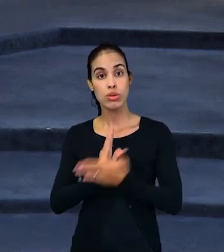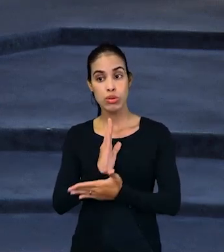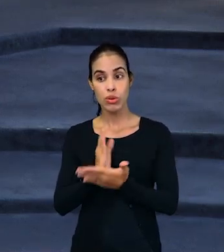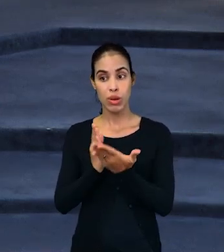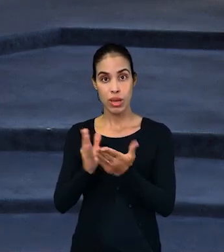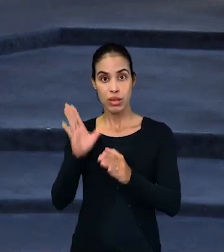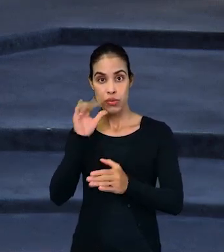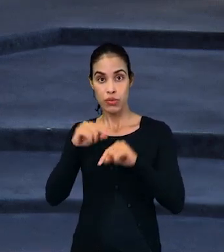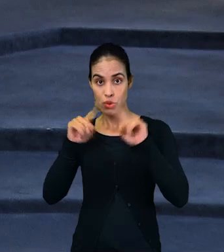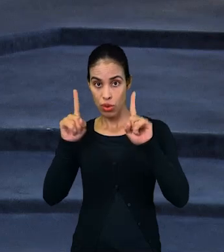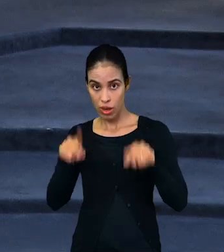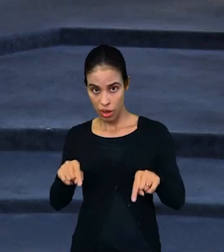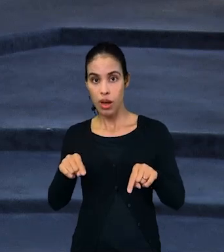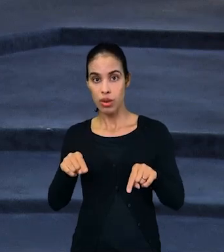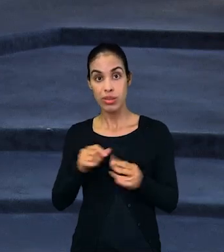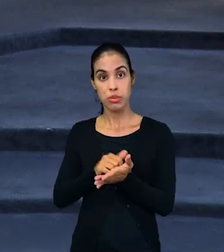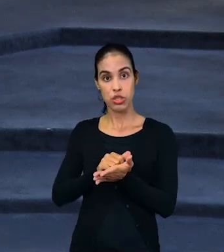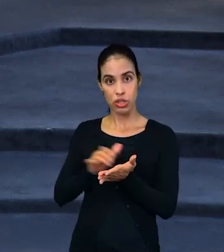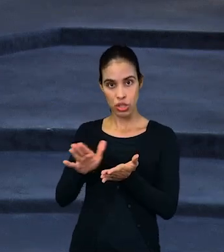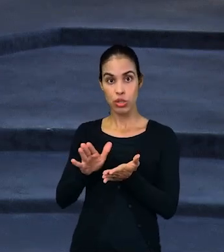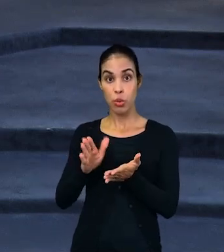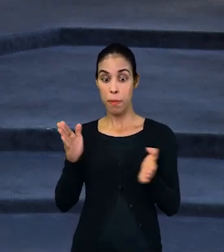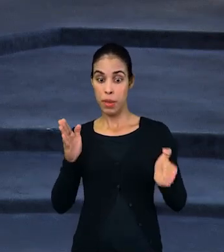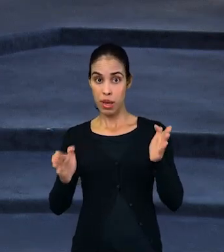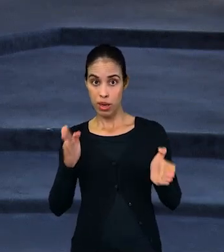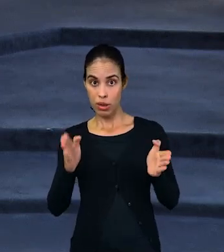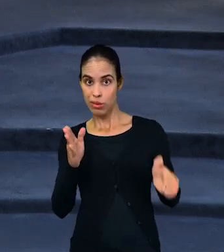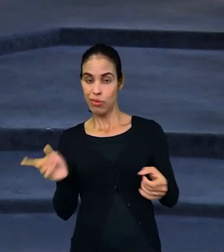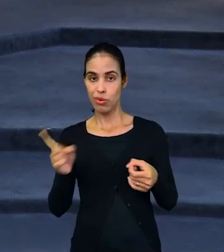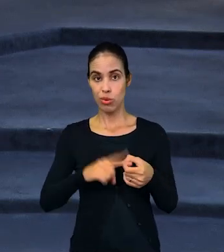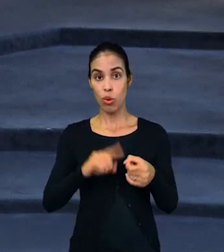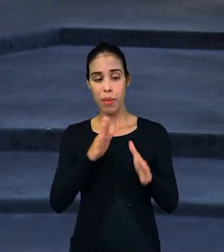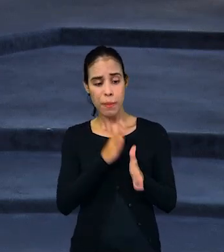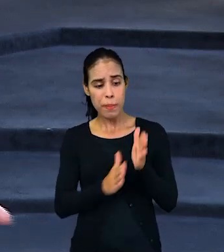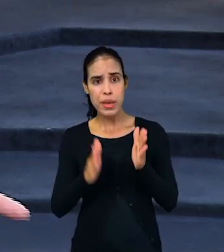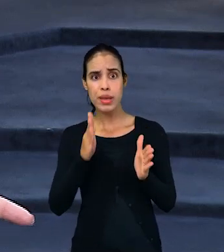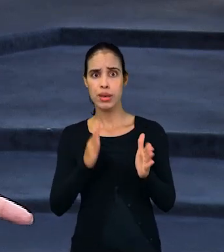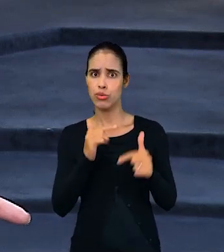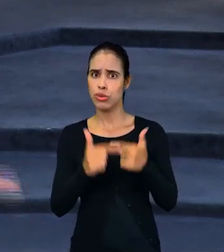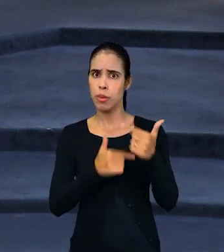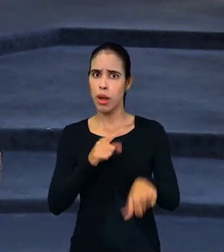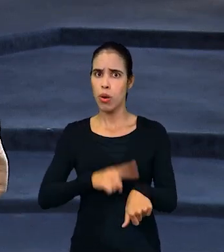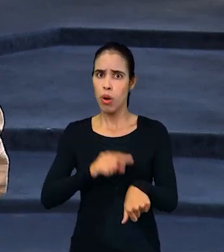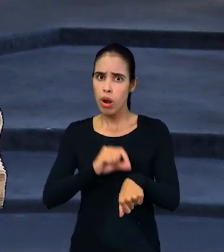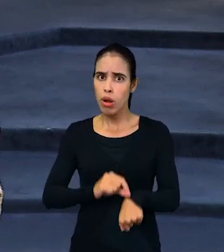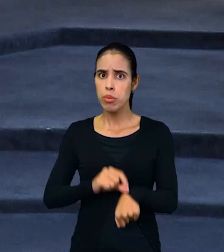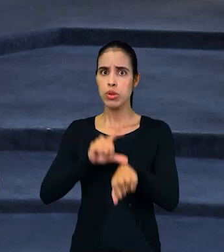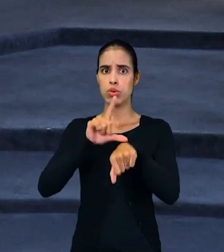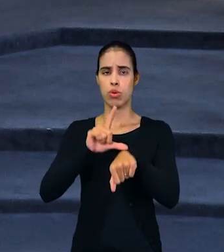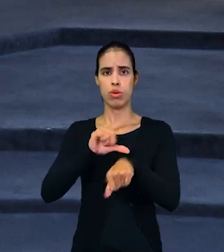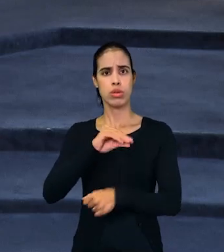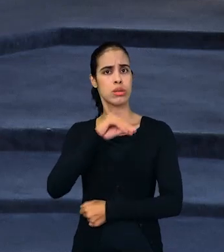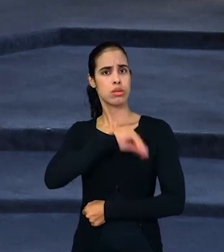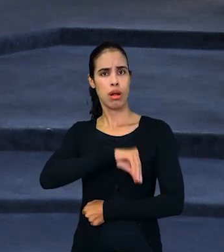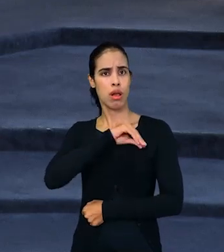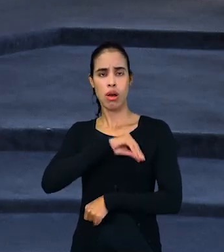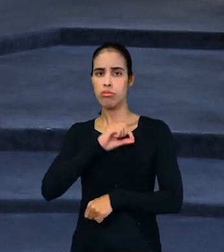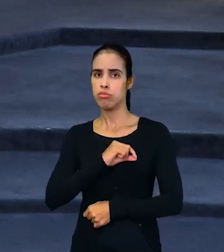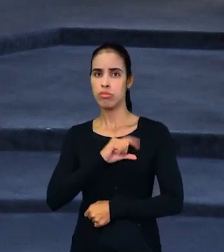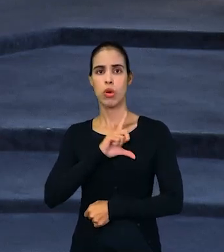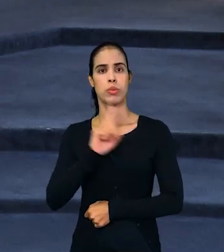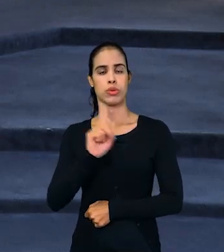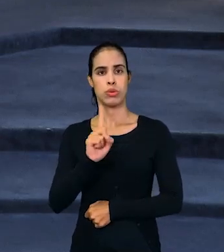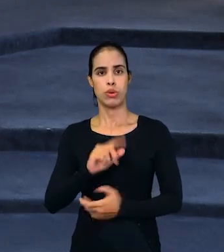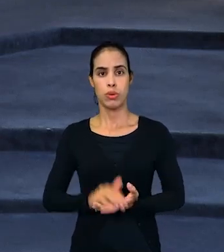autorizou a recontratação dos empregados públicos demitidos. Contudo, a jornada de trabalho aumentou sem alteração